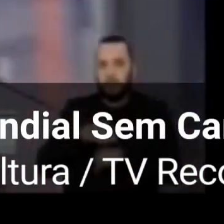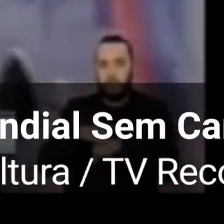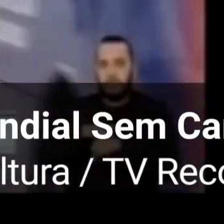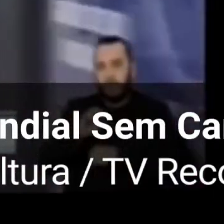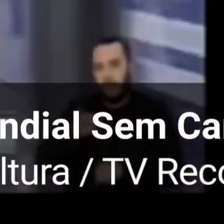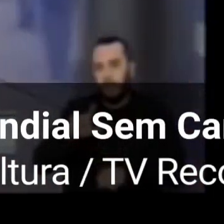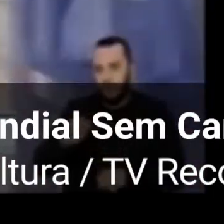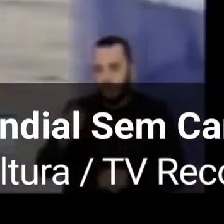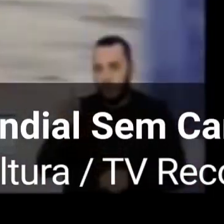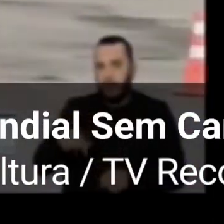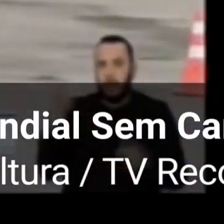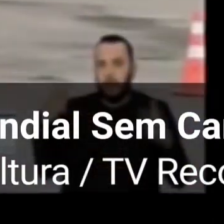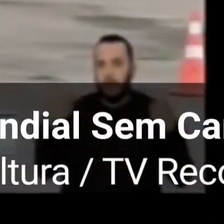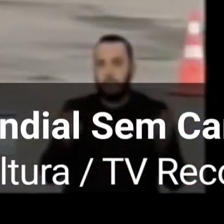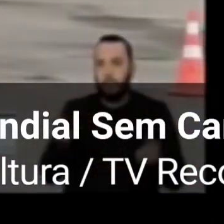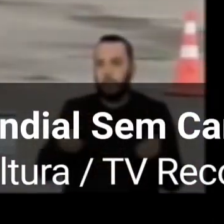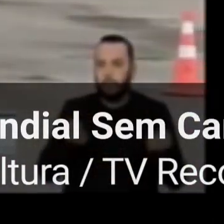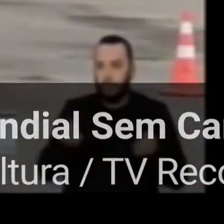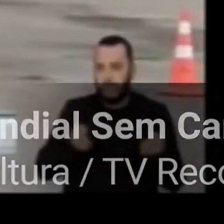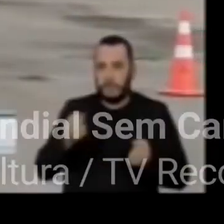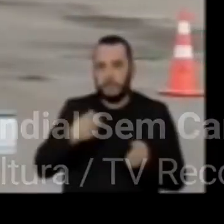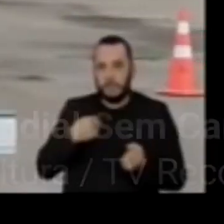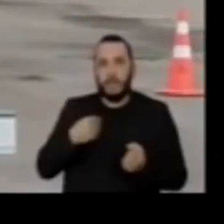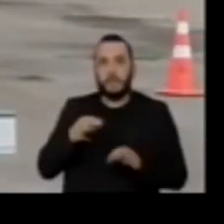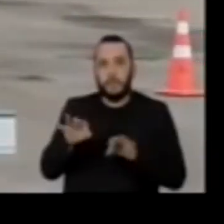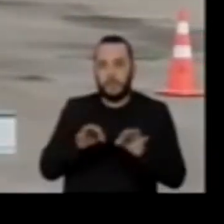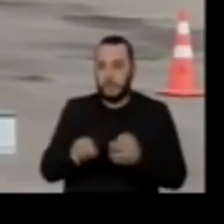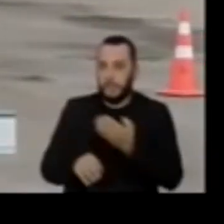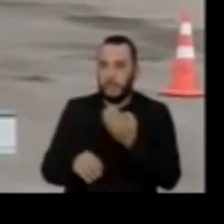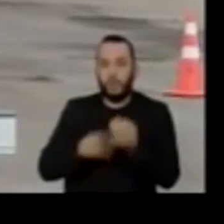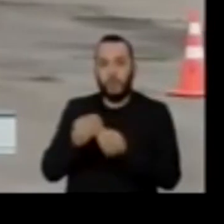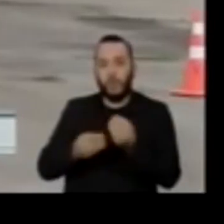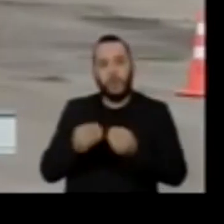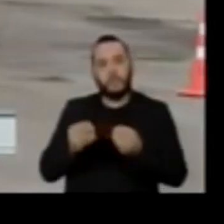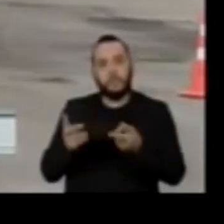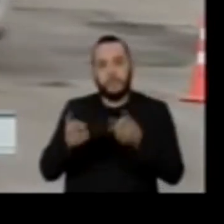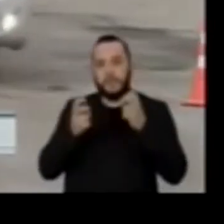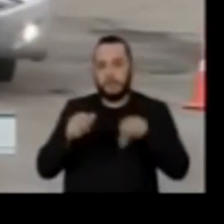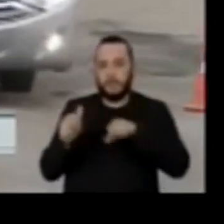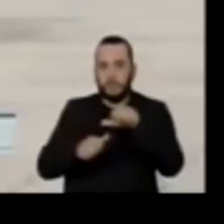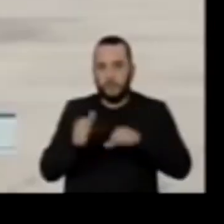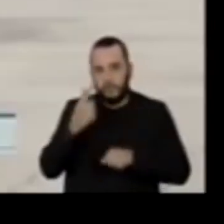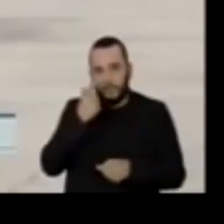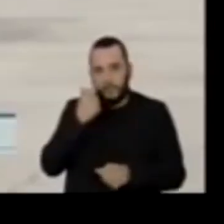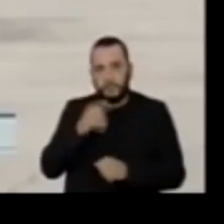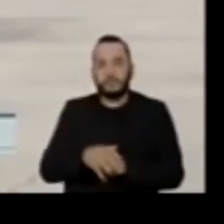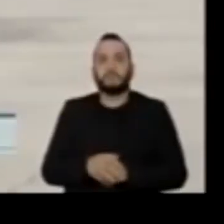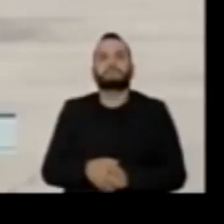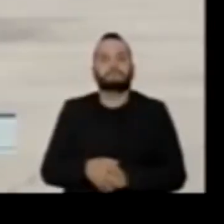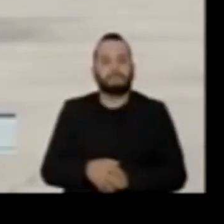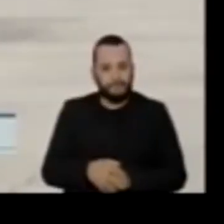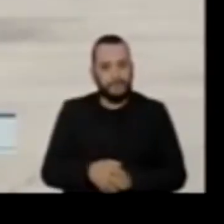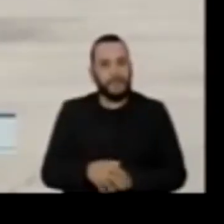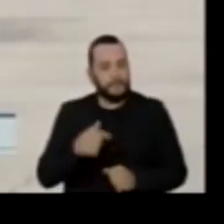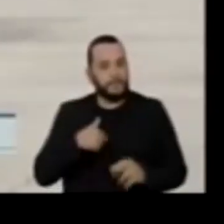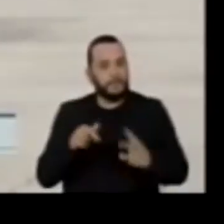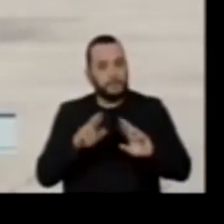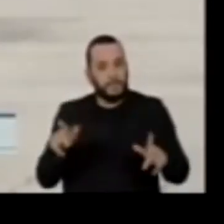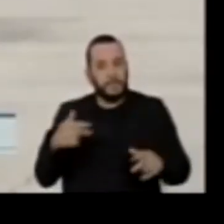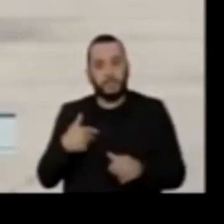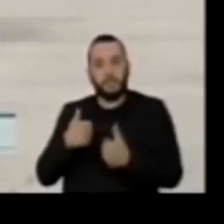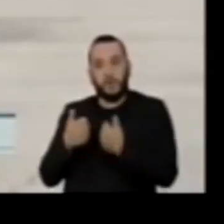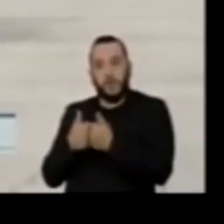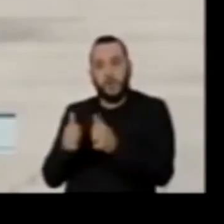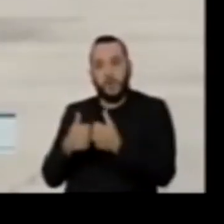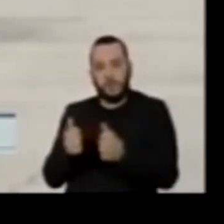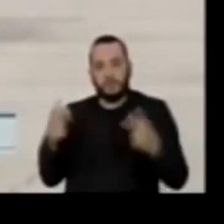uma das motoristas que participaram dessa ação aqui, sobre o que mudou na percepção dela. Vamos conferir. Porque é muito diferente você estar no ônibus e